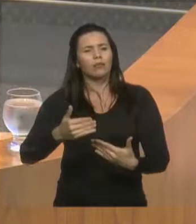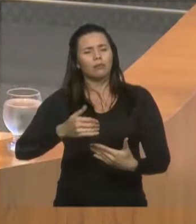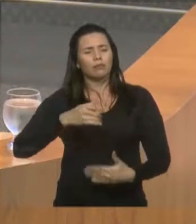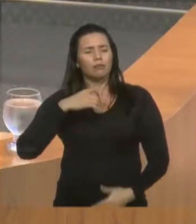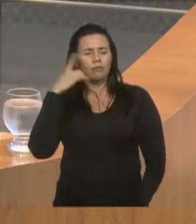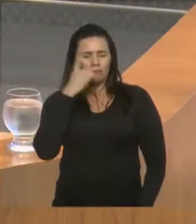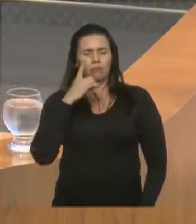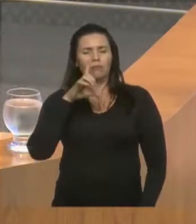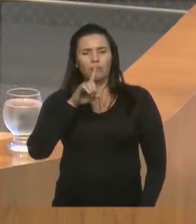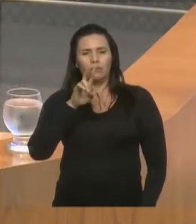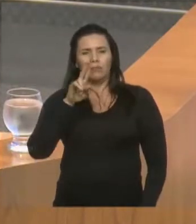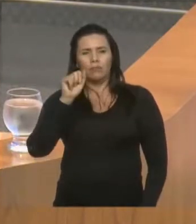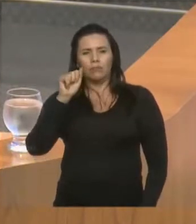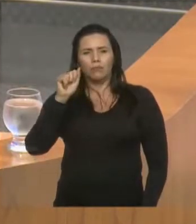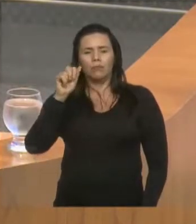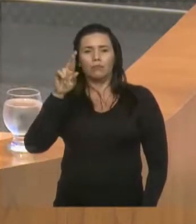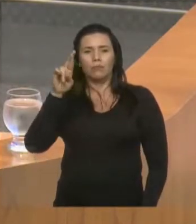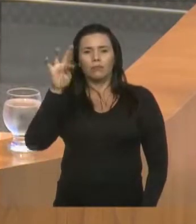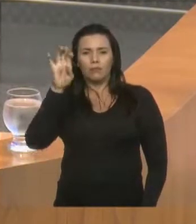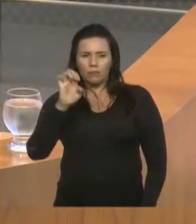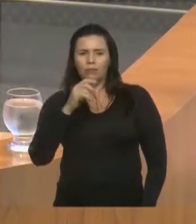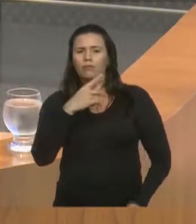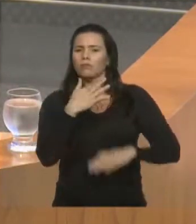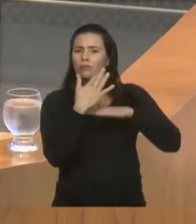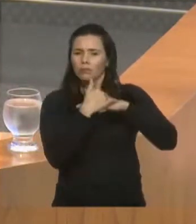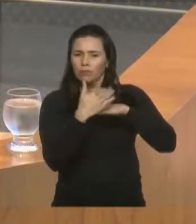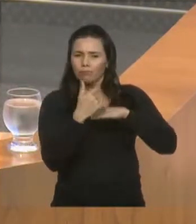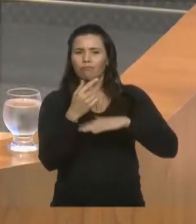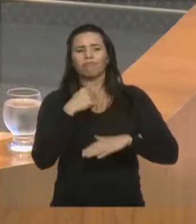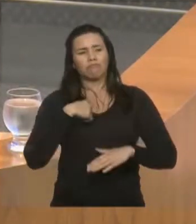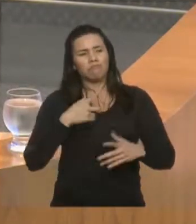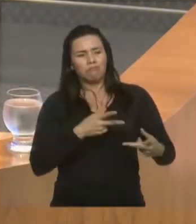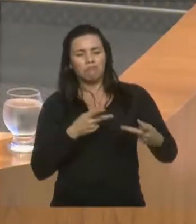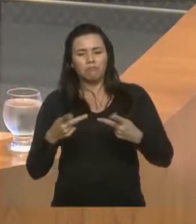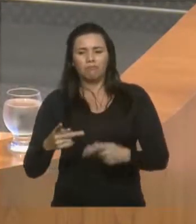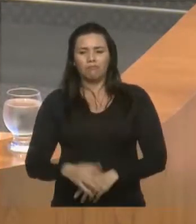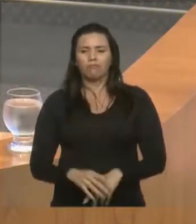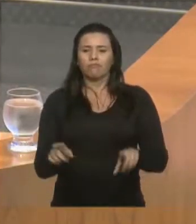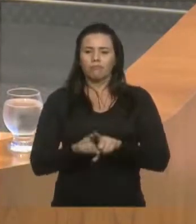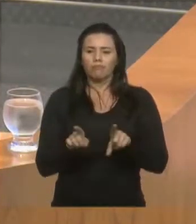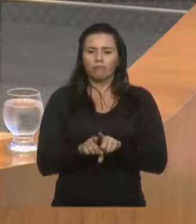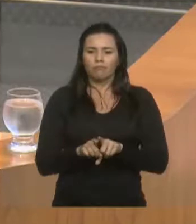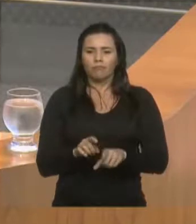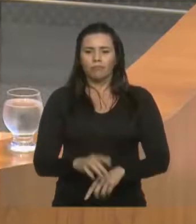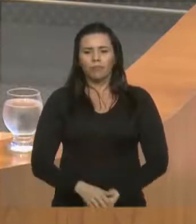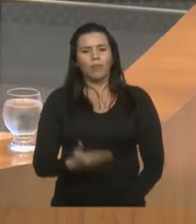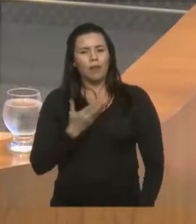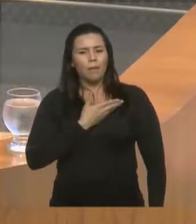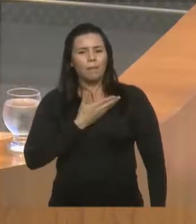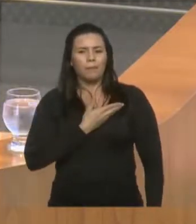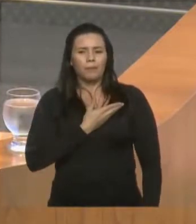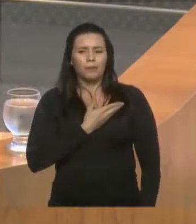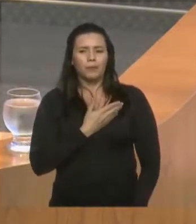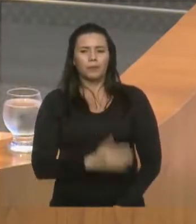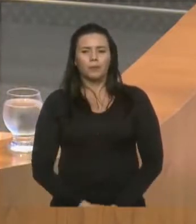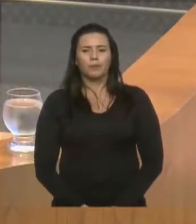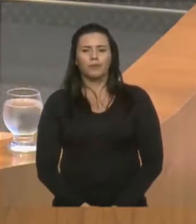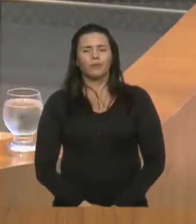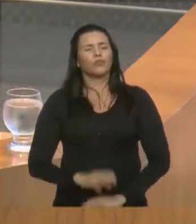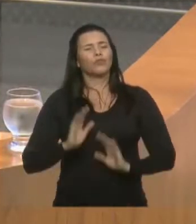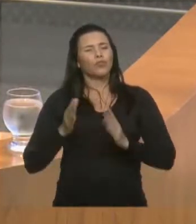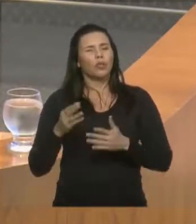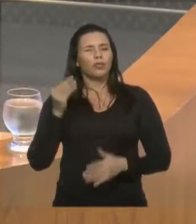Cumprimentar o doutor Miguel, nosso superintendente de Polícia Técnico-Científica, um companheiro leal de, digamos assim, já há mais de décadas,